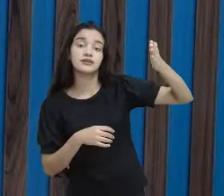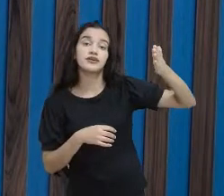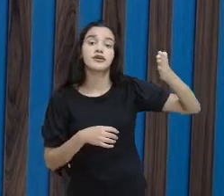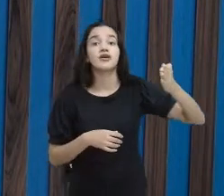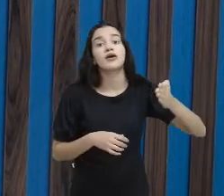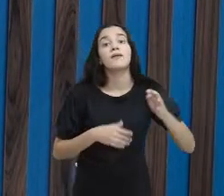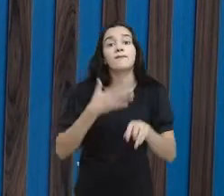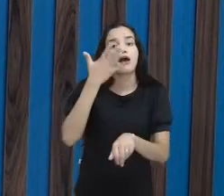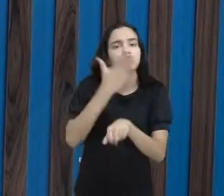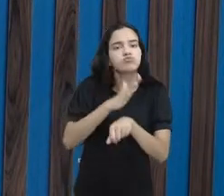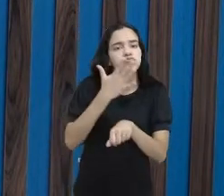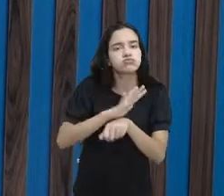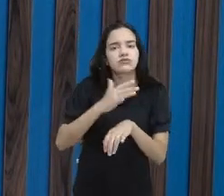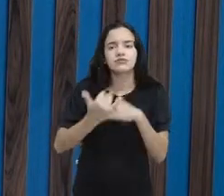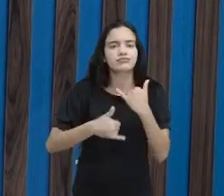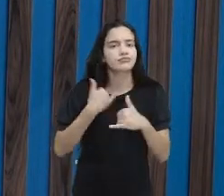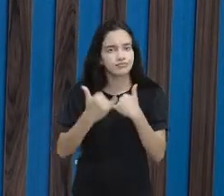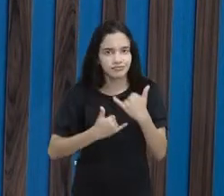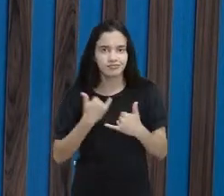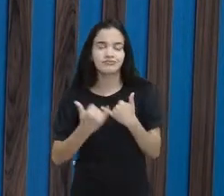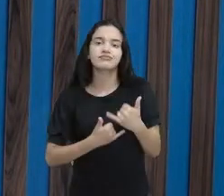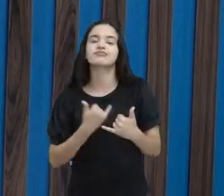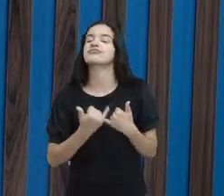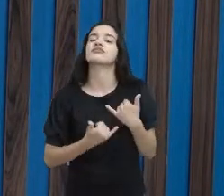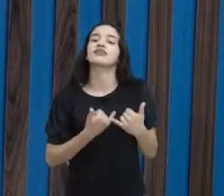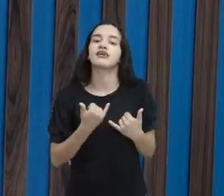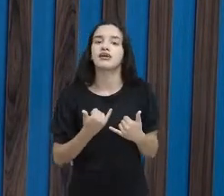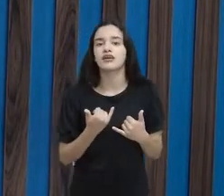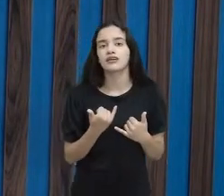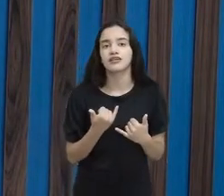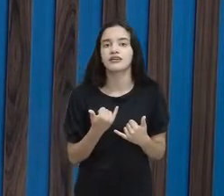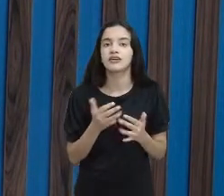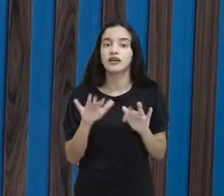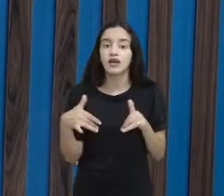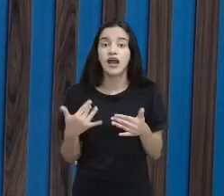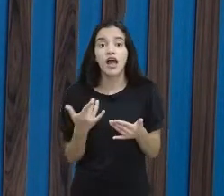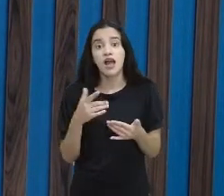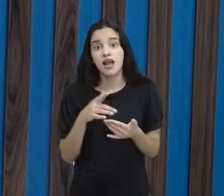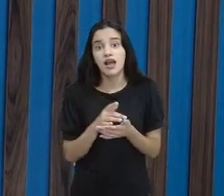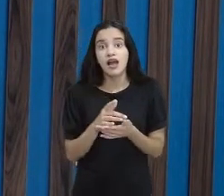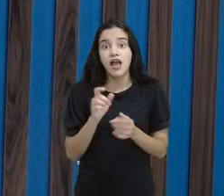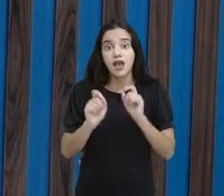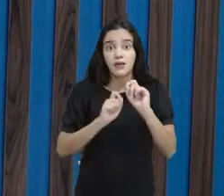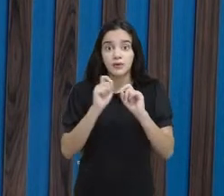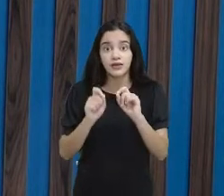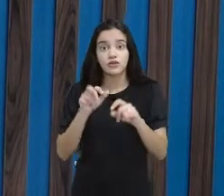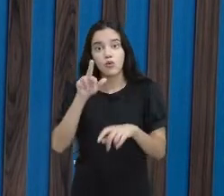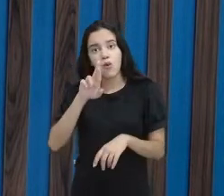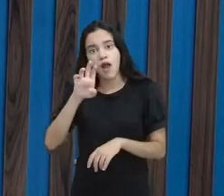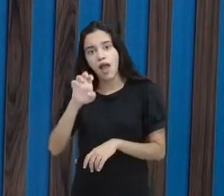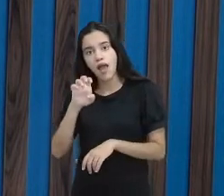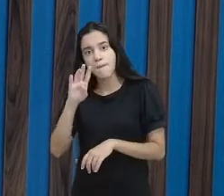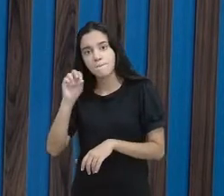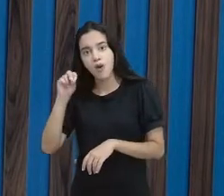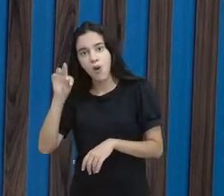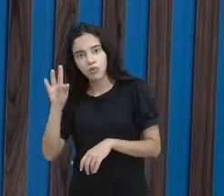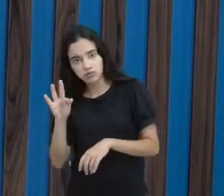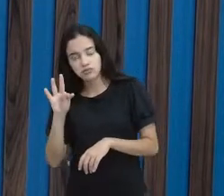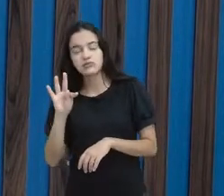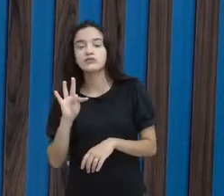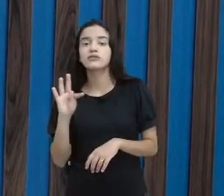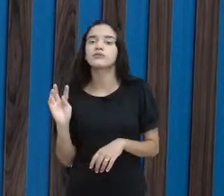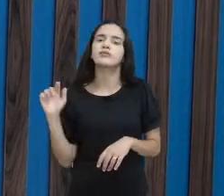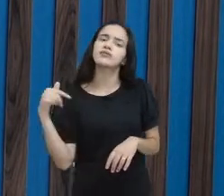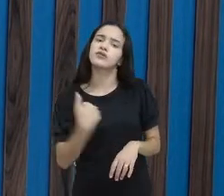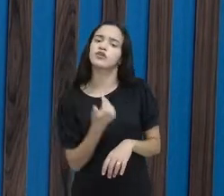fazer uma jogada, né? Para a gente poder ela devolver, né? É um rebote. Então a parede ela serve lá para que a